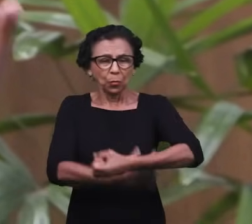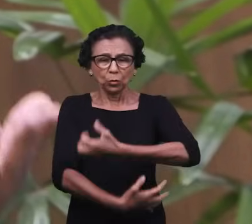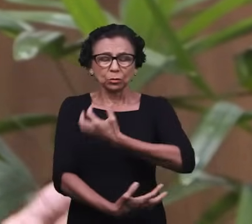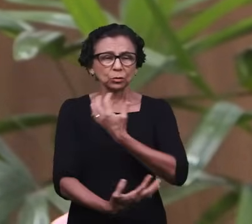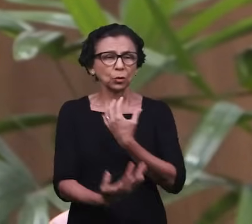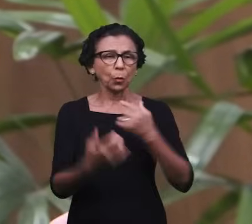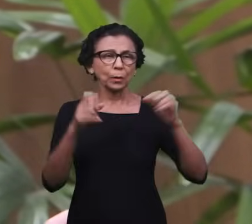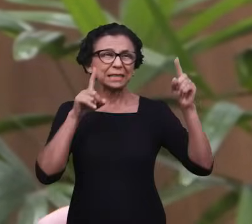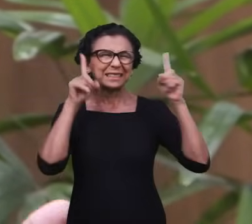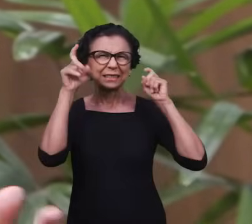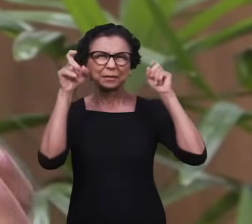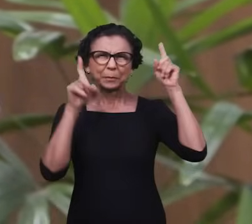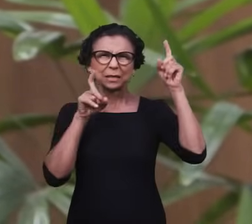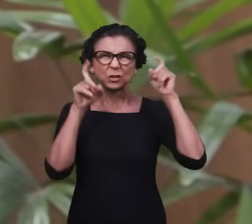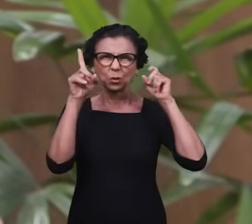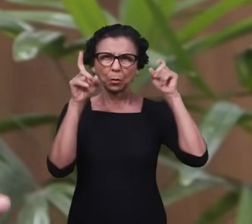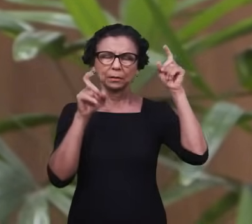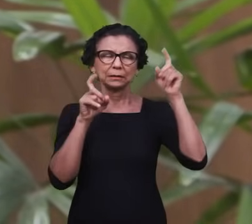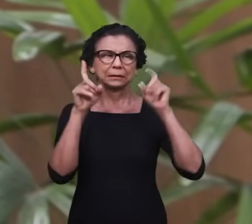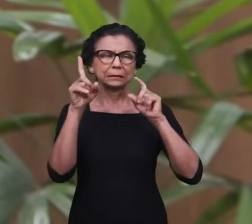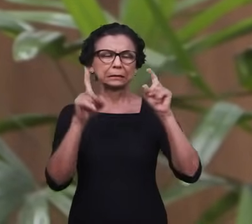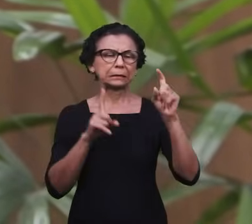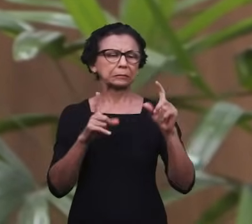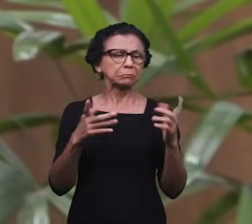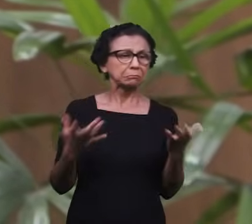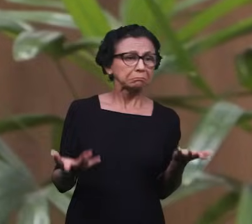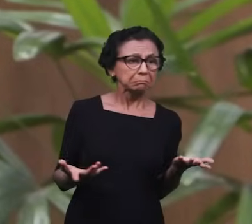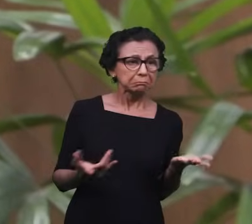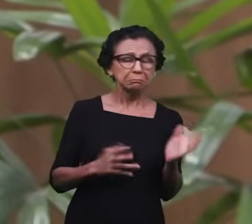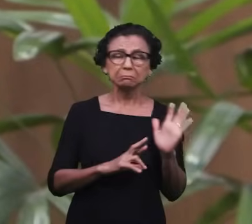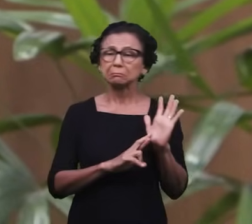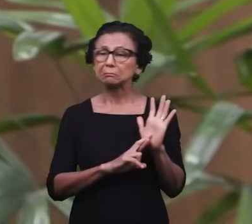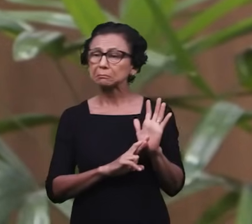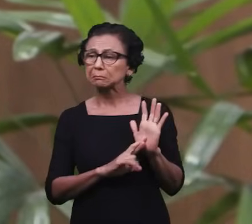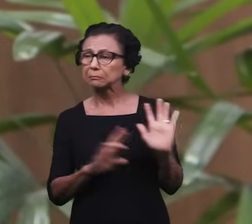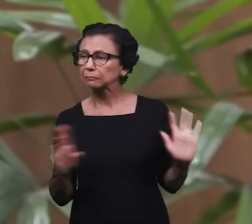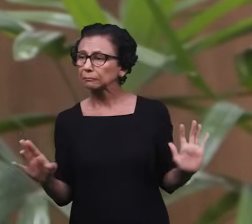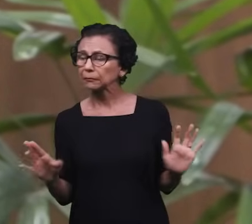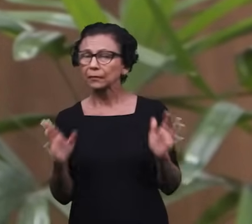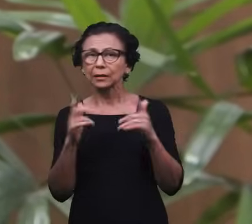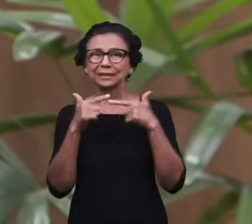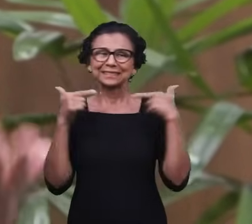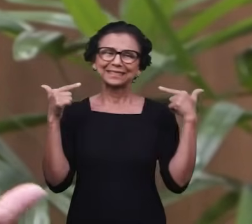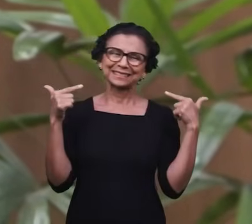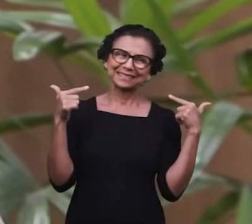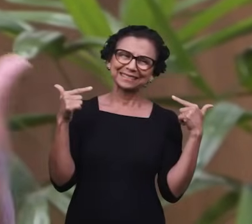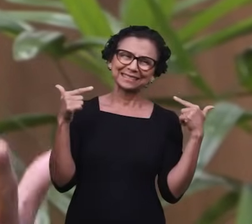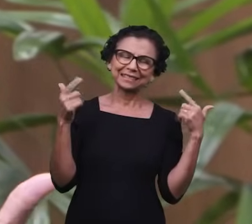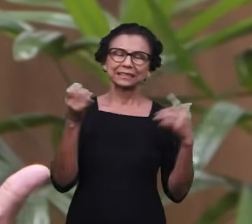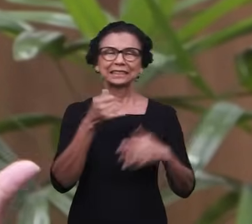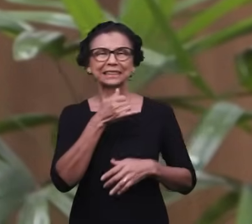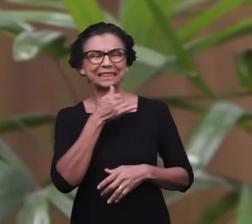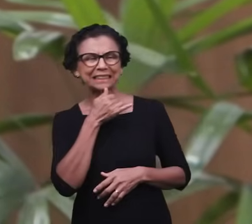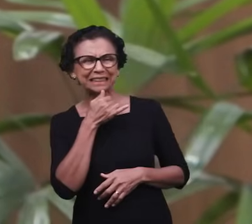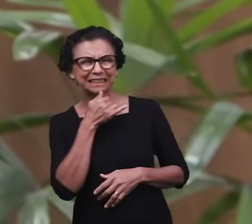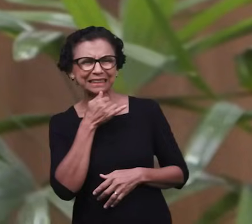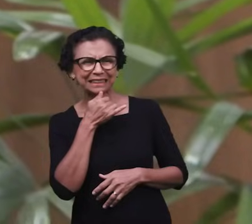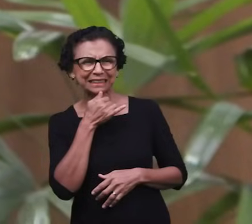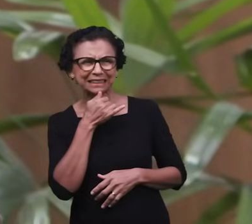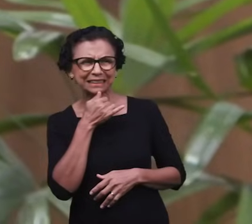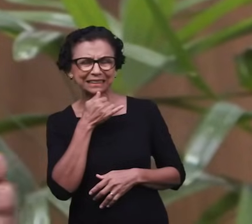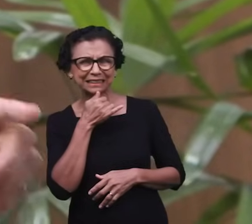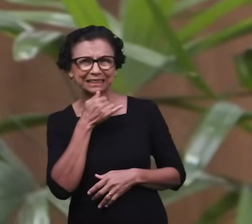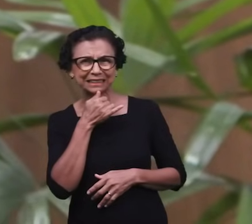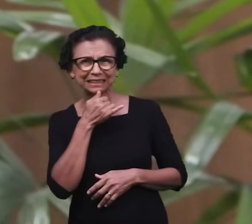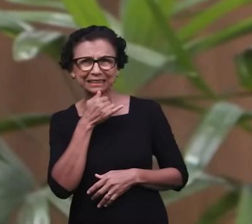essas expressões faciais significam as emoções. Então, uma carranca, um sorriso, alegria. Como é que é isso? Então, fica